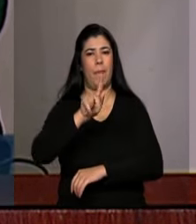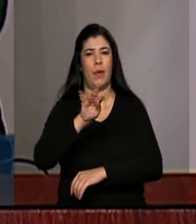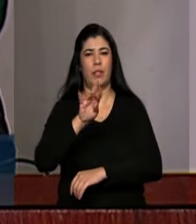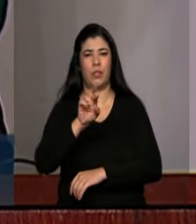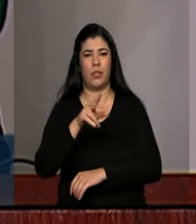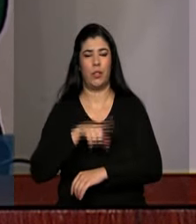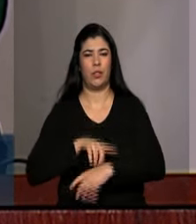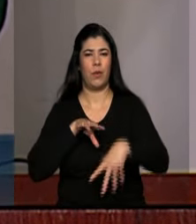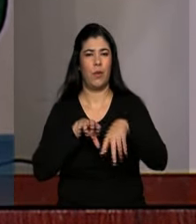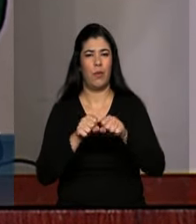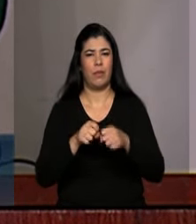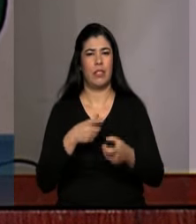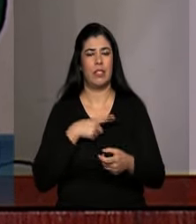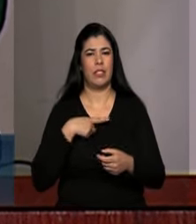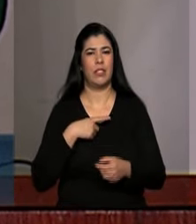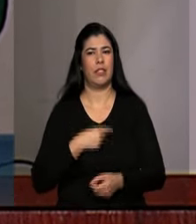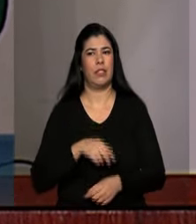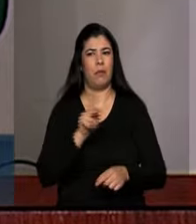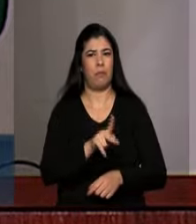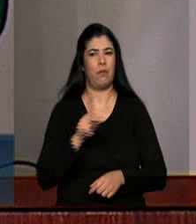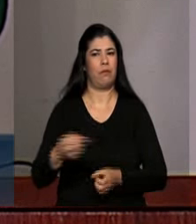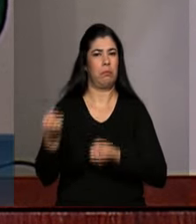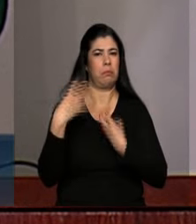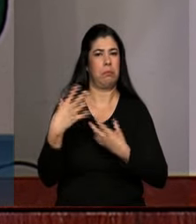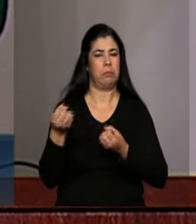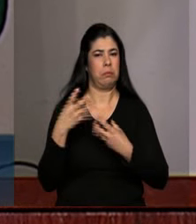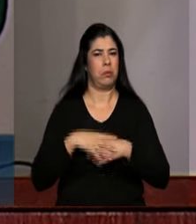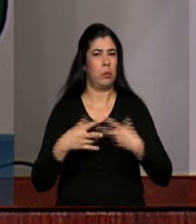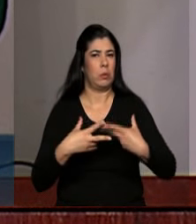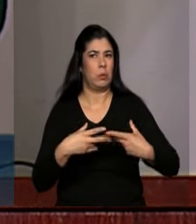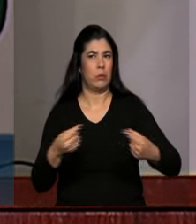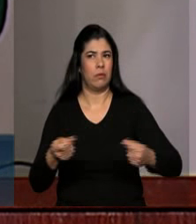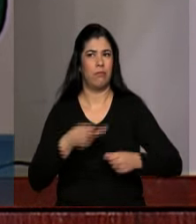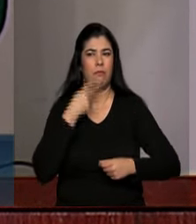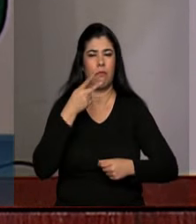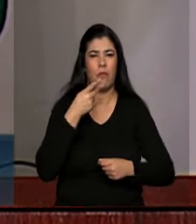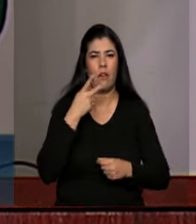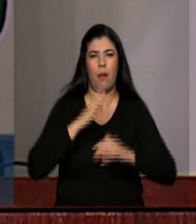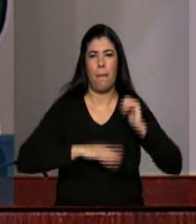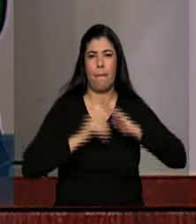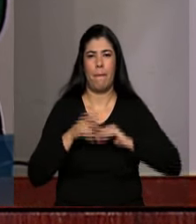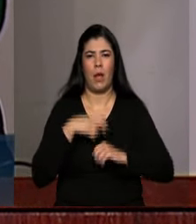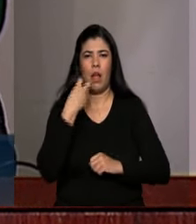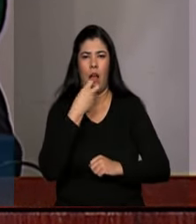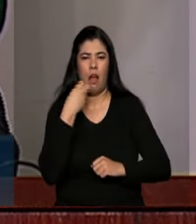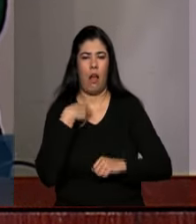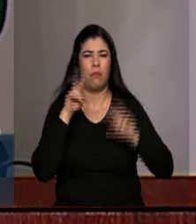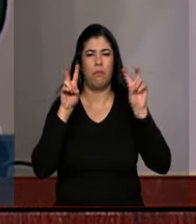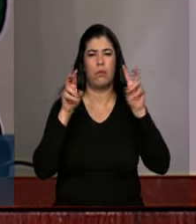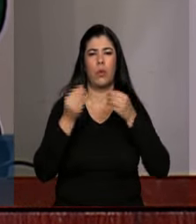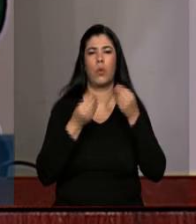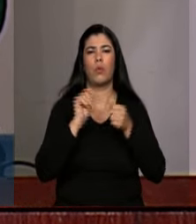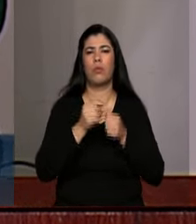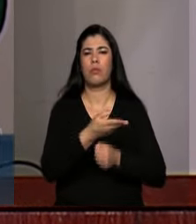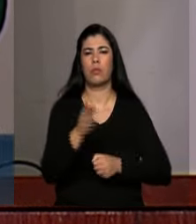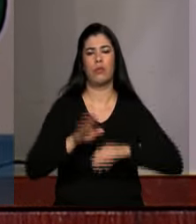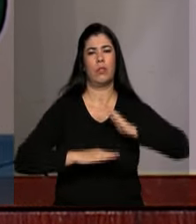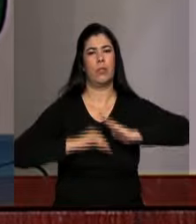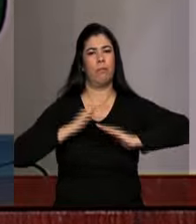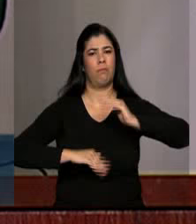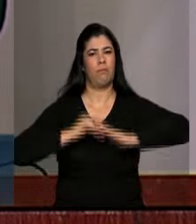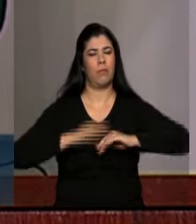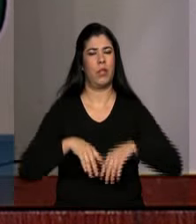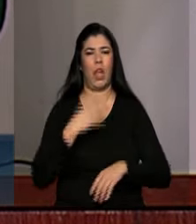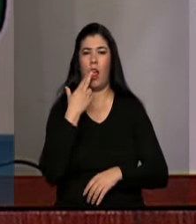verdade. Costumava brindar-nos com dicas de oratória e comentários precisos sobre nosso desempenho nas aulas de